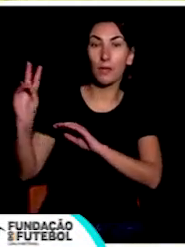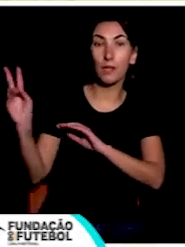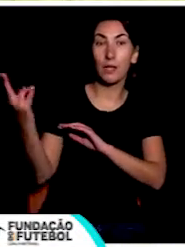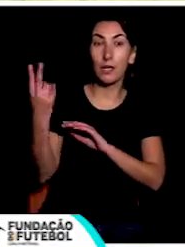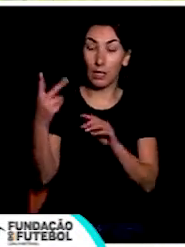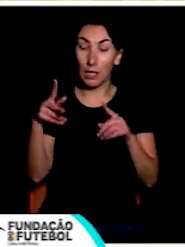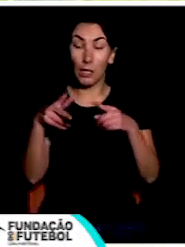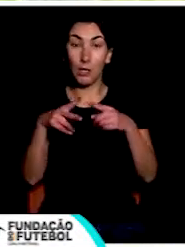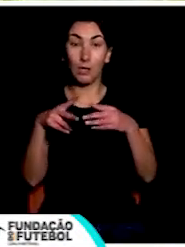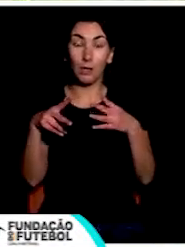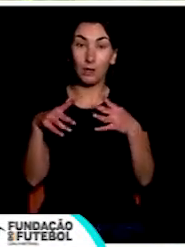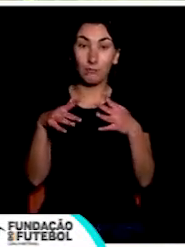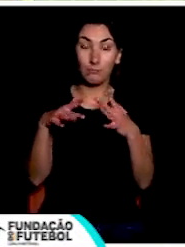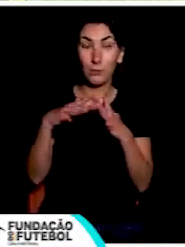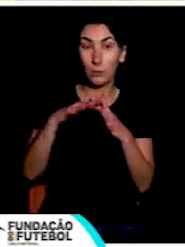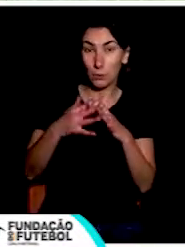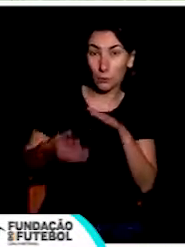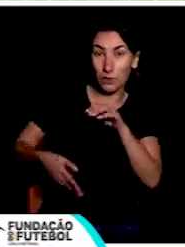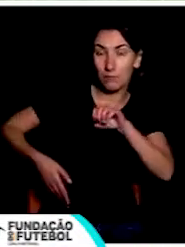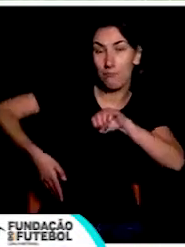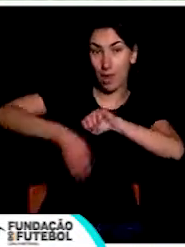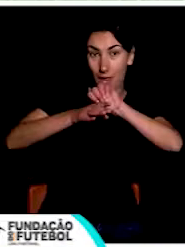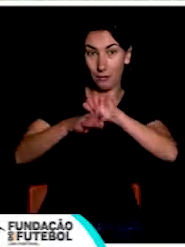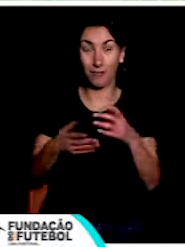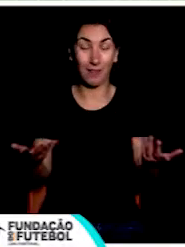Fez um livro e 2 cantos que pareciam livres.